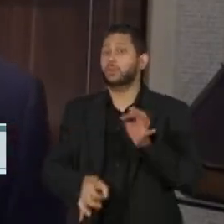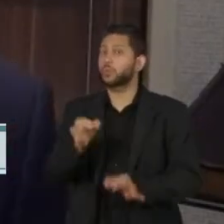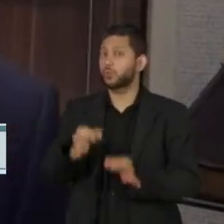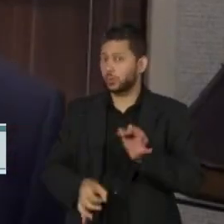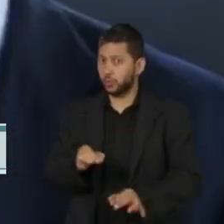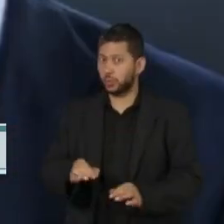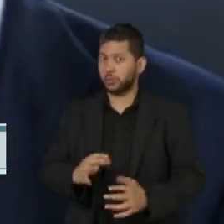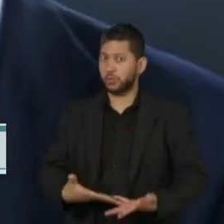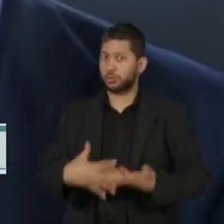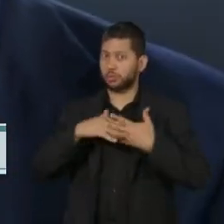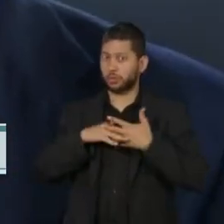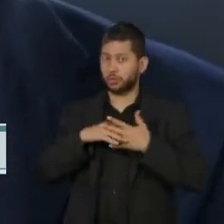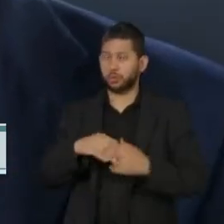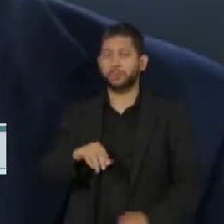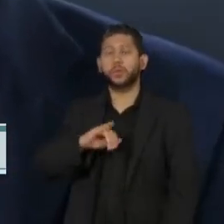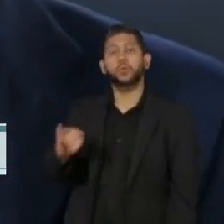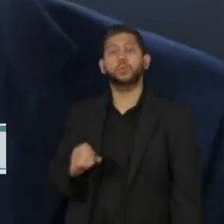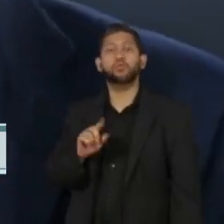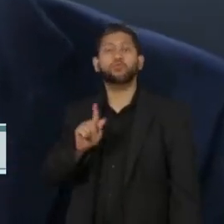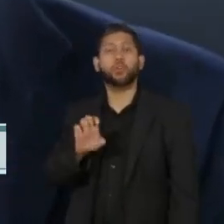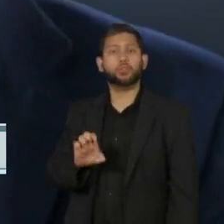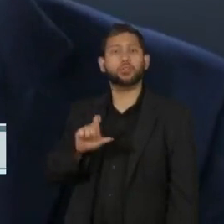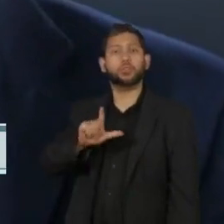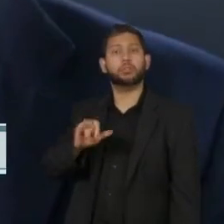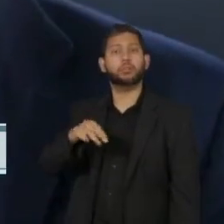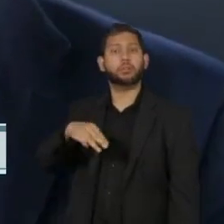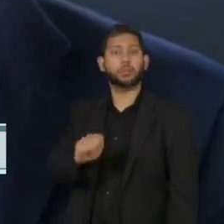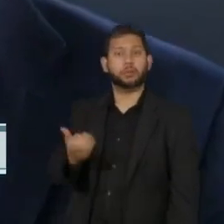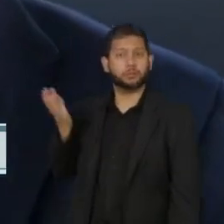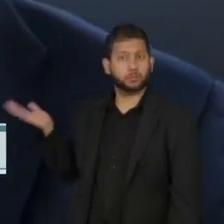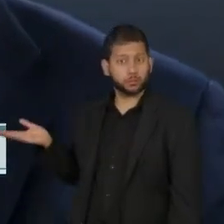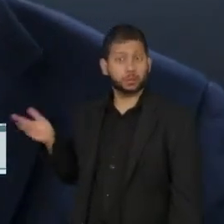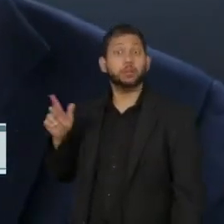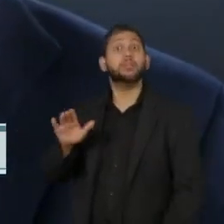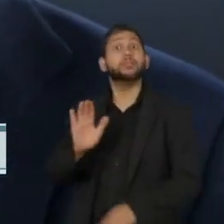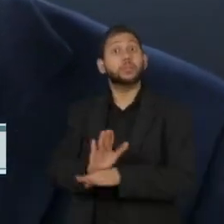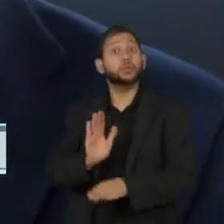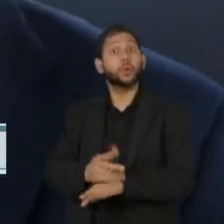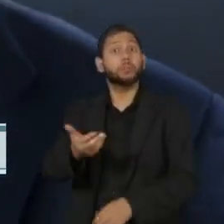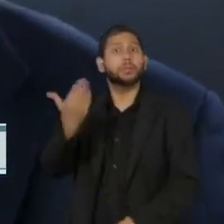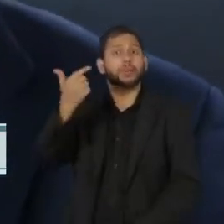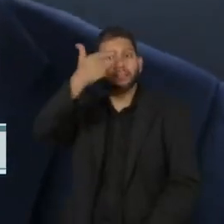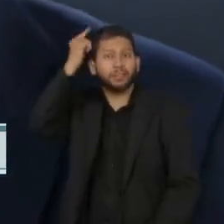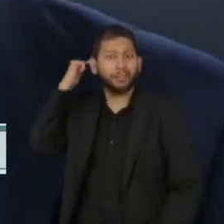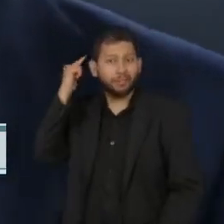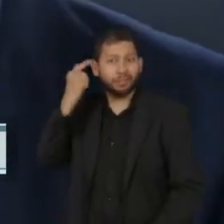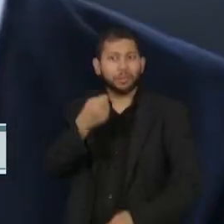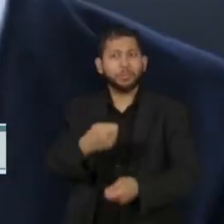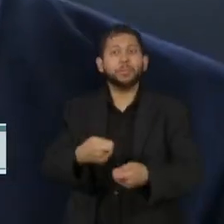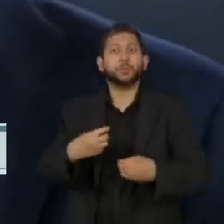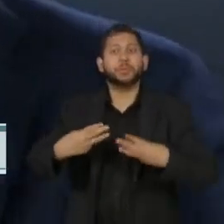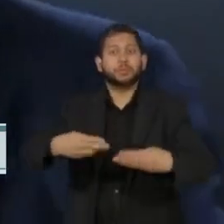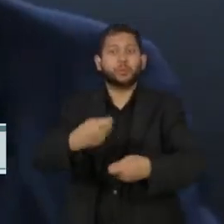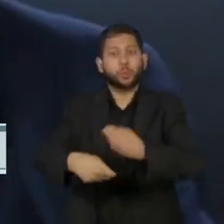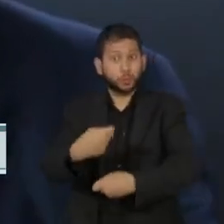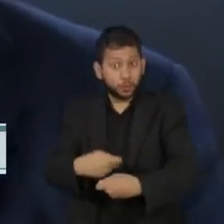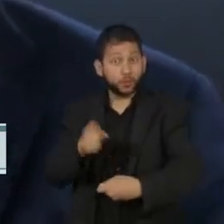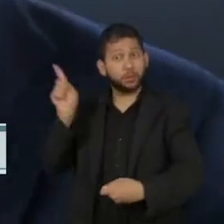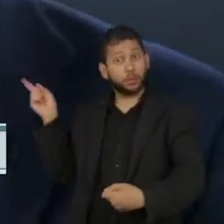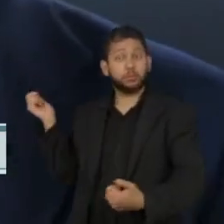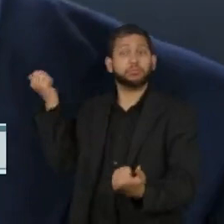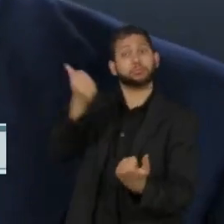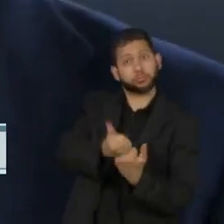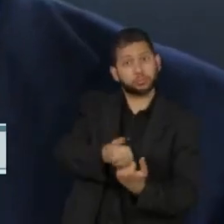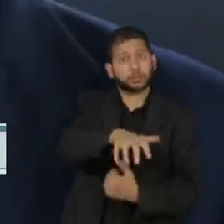e cidadania Jorge Luiz de Lima esse assessor especial de Paulo Guedes no ministério da economia Vai comandar